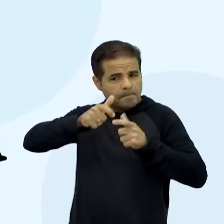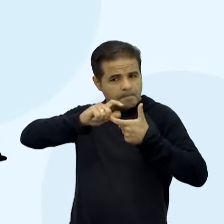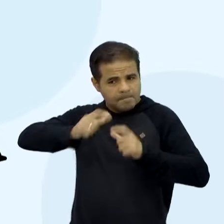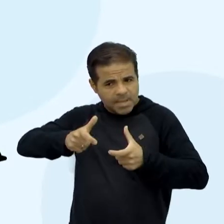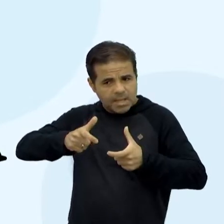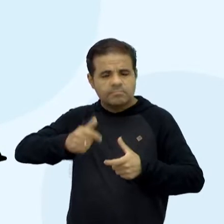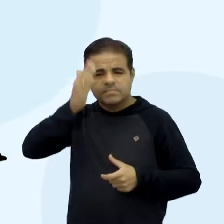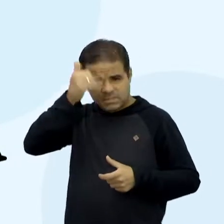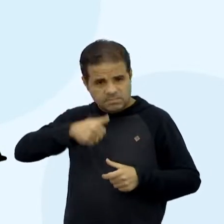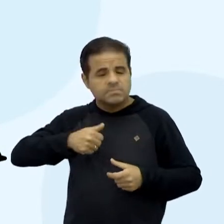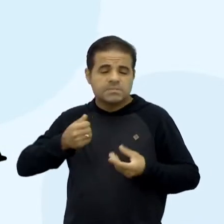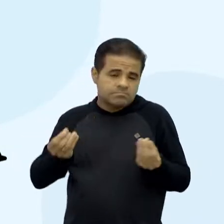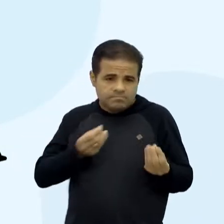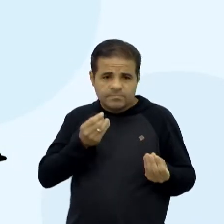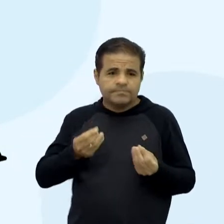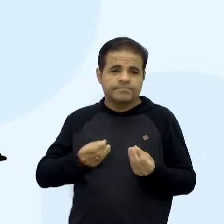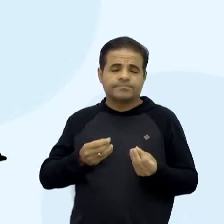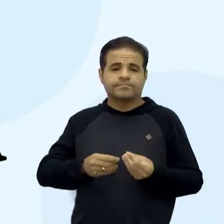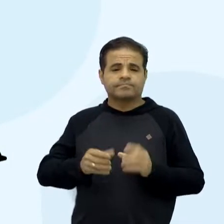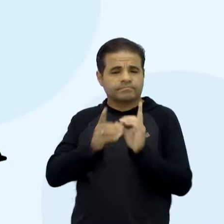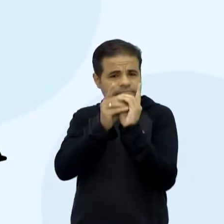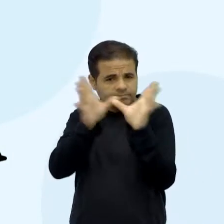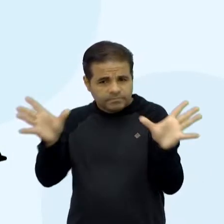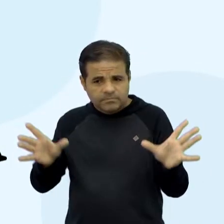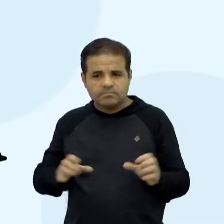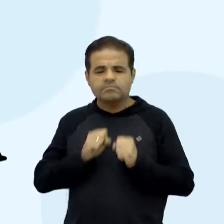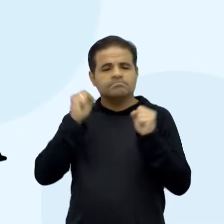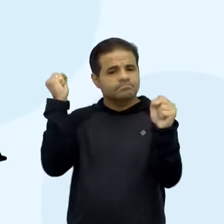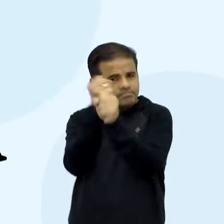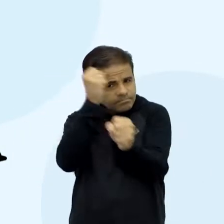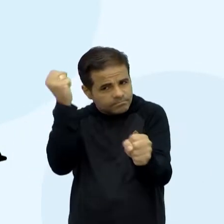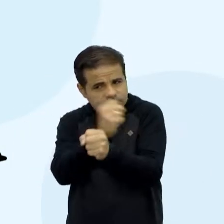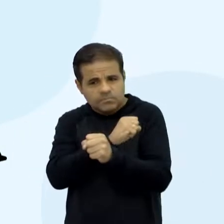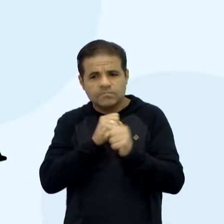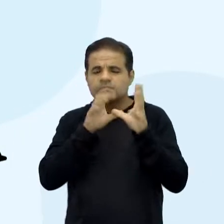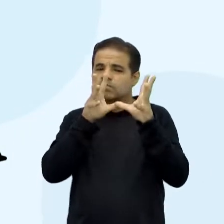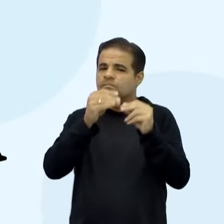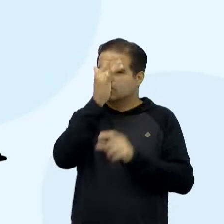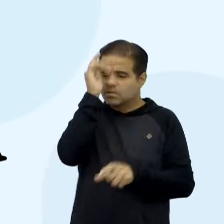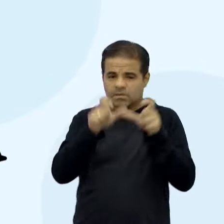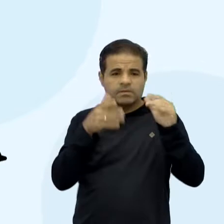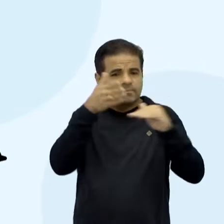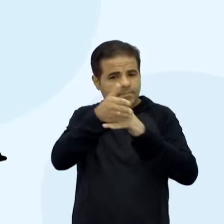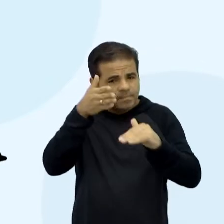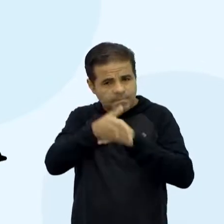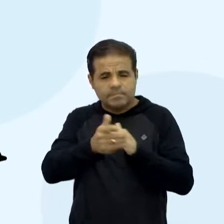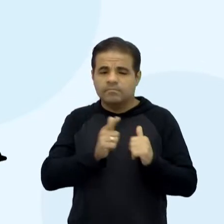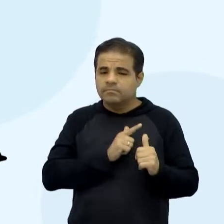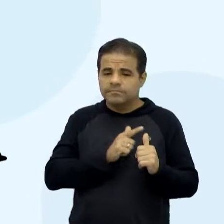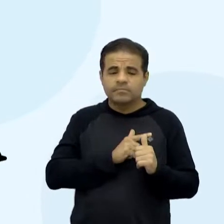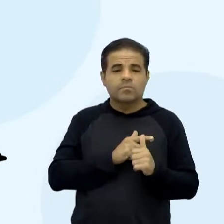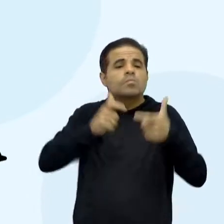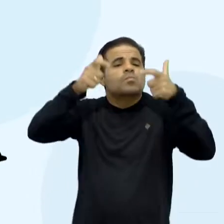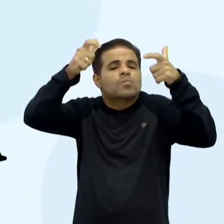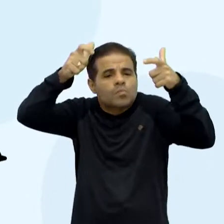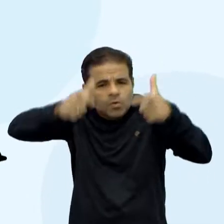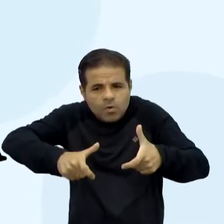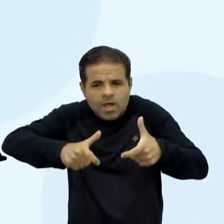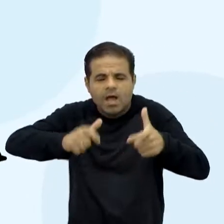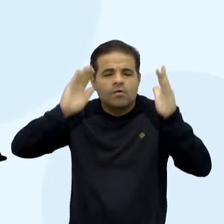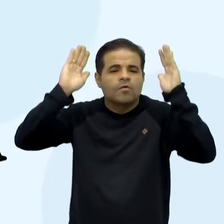era ali, como o Mauro disse, democrático, a gente podia construir, que todo mundo tem acesso, mas que existia um local,